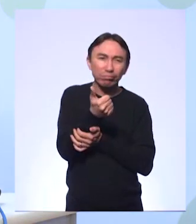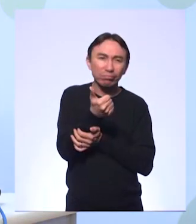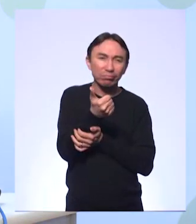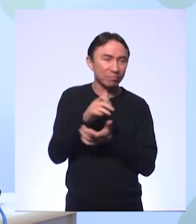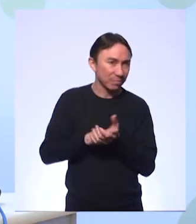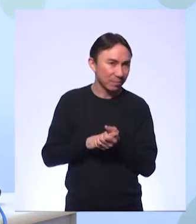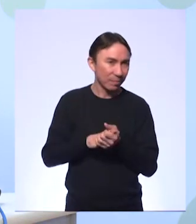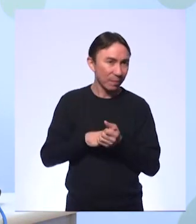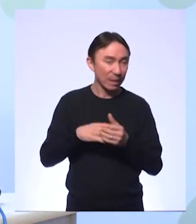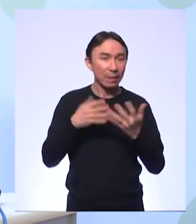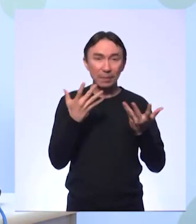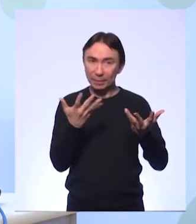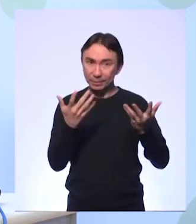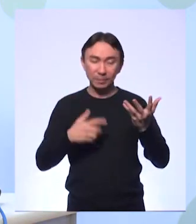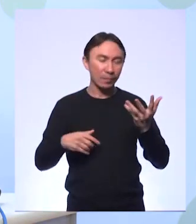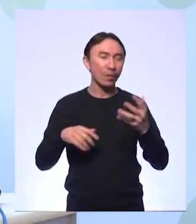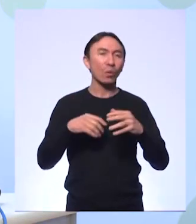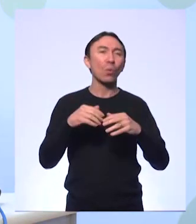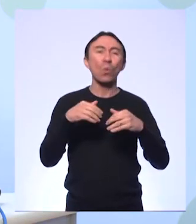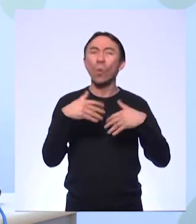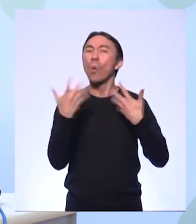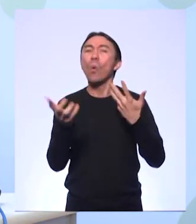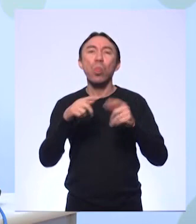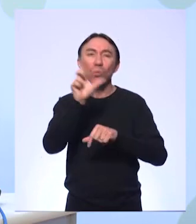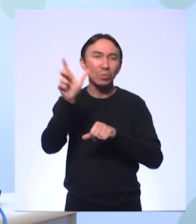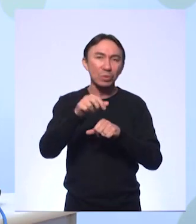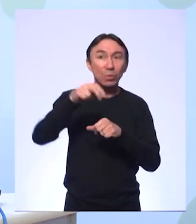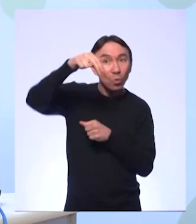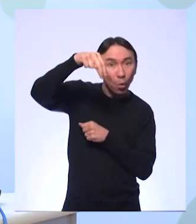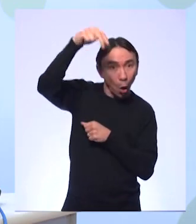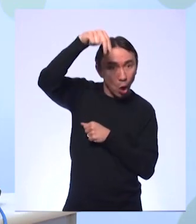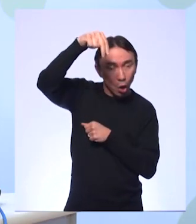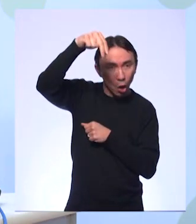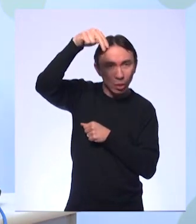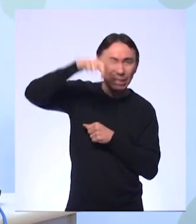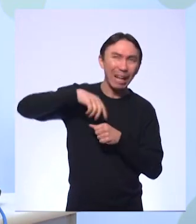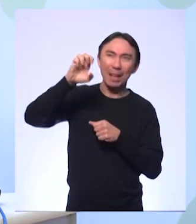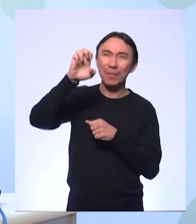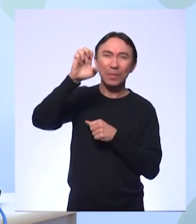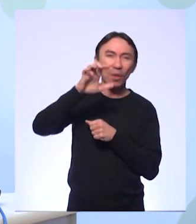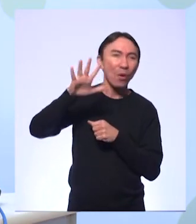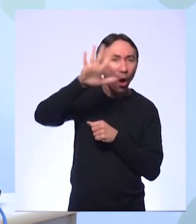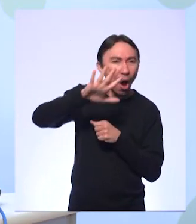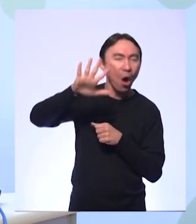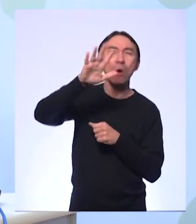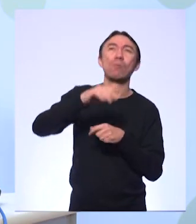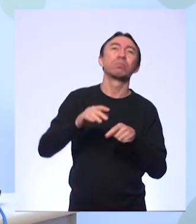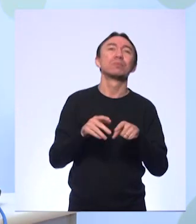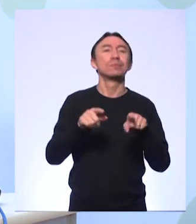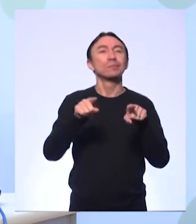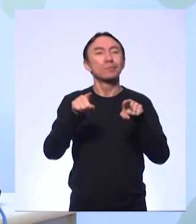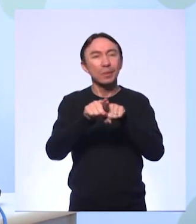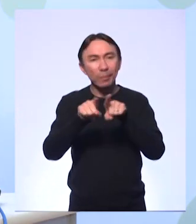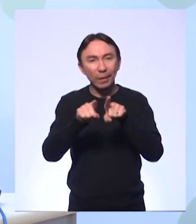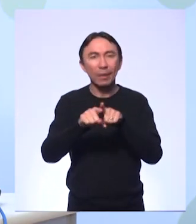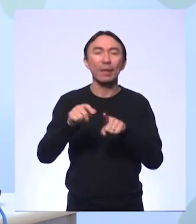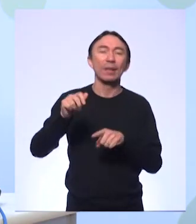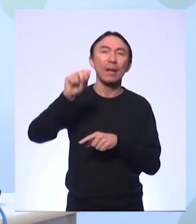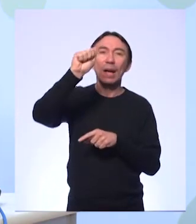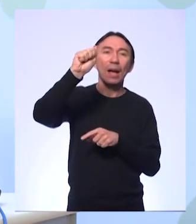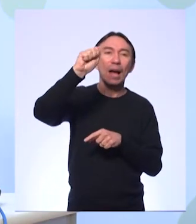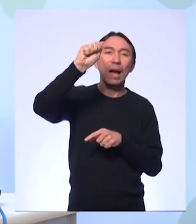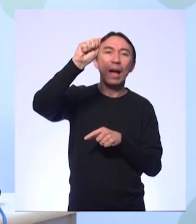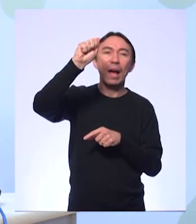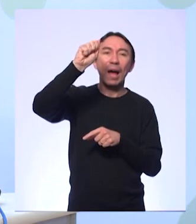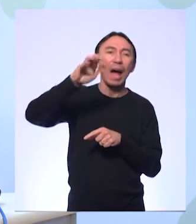do hemisfério norte, principalmente na Europa e na Ásia, as massas de ar têm influências maiores, principalmente por causa da